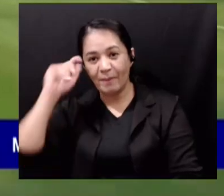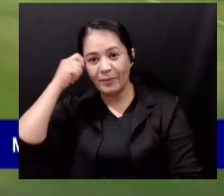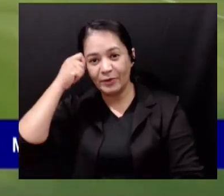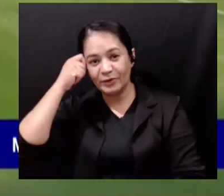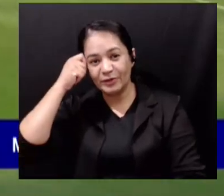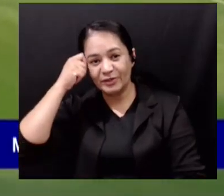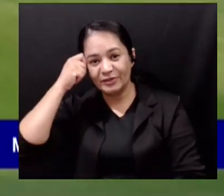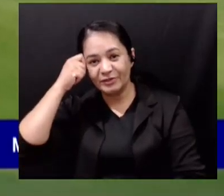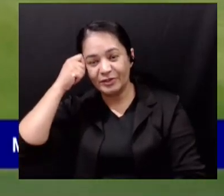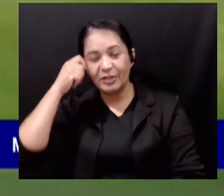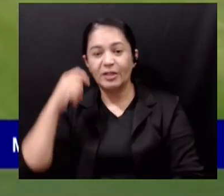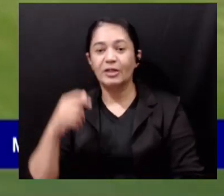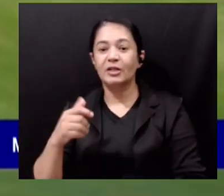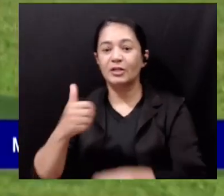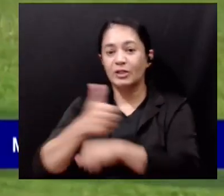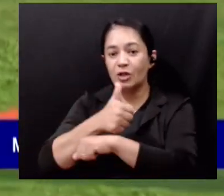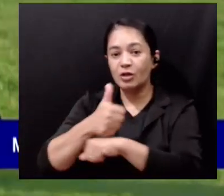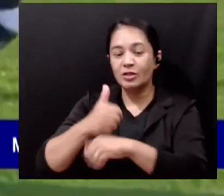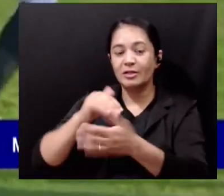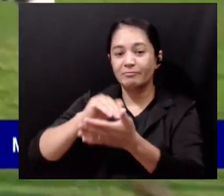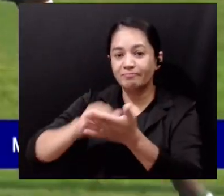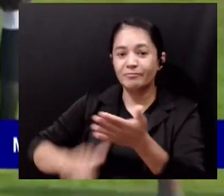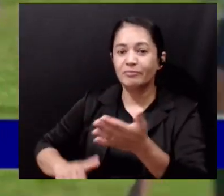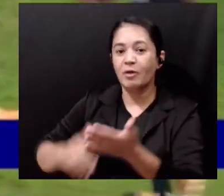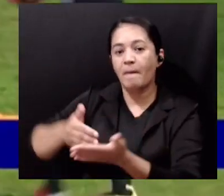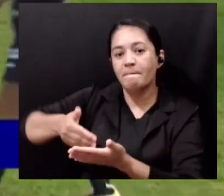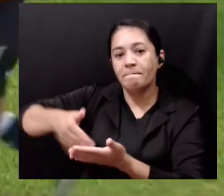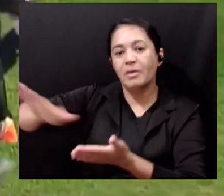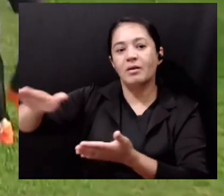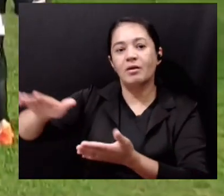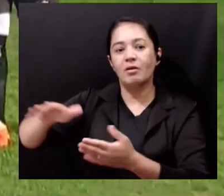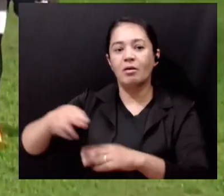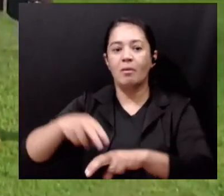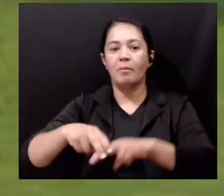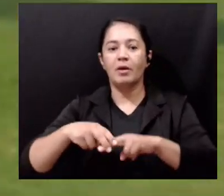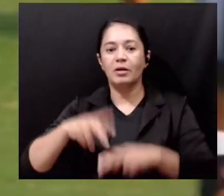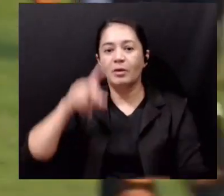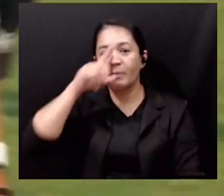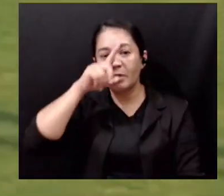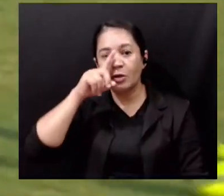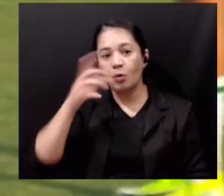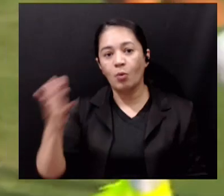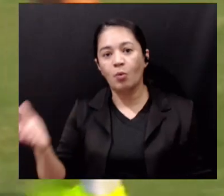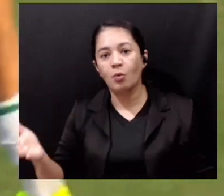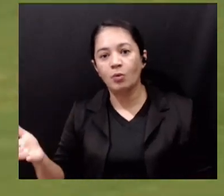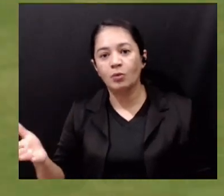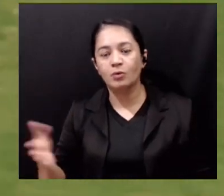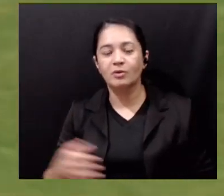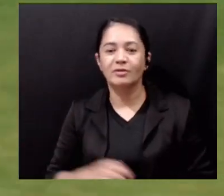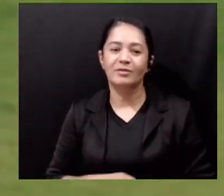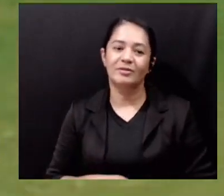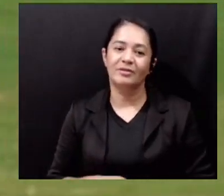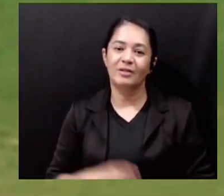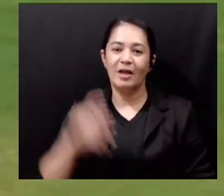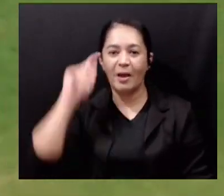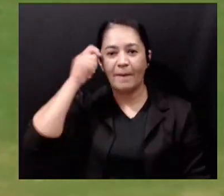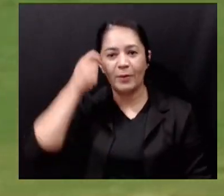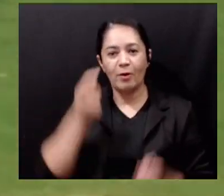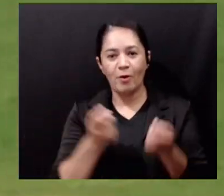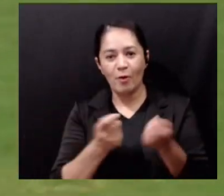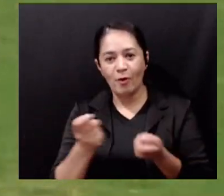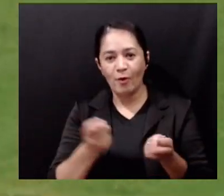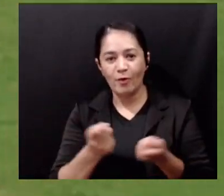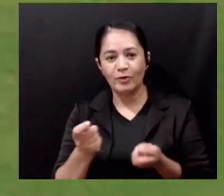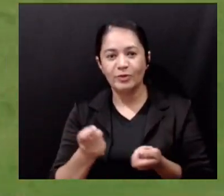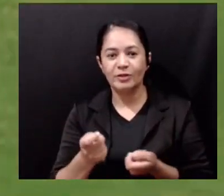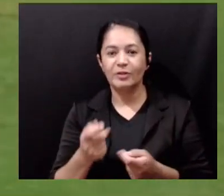menos após a expulsão de Simon em carrinho perigoso no meio-campo. A Ponte controlou o resultado e confirmou a vitória no